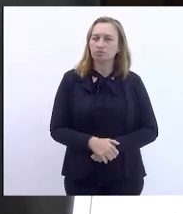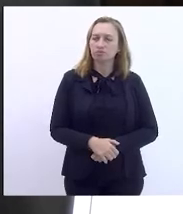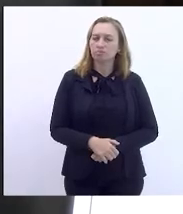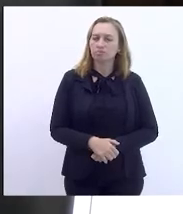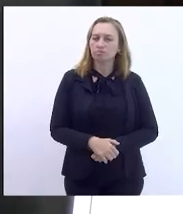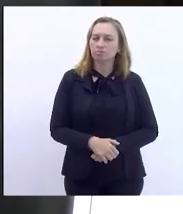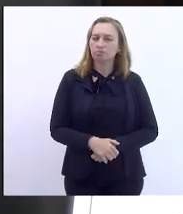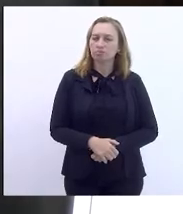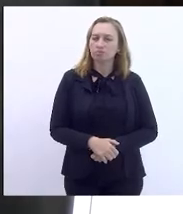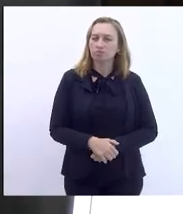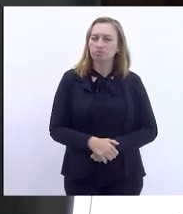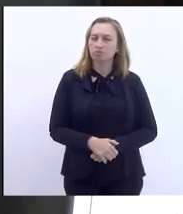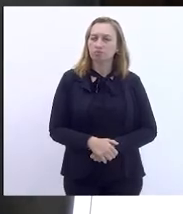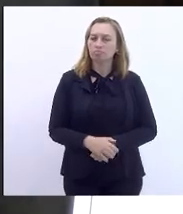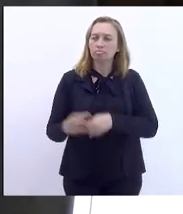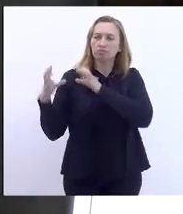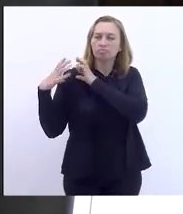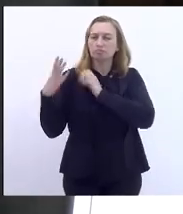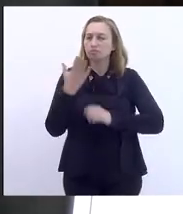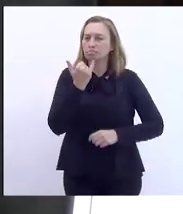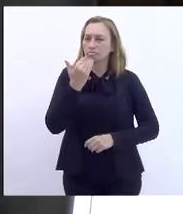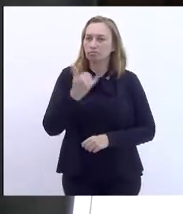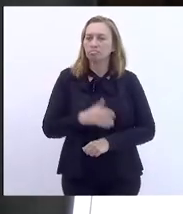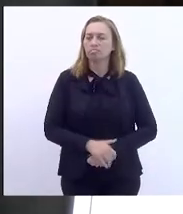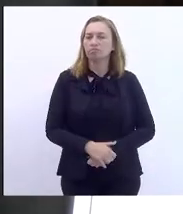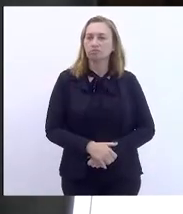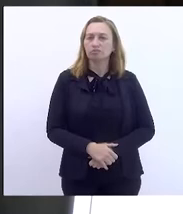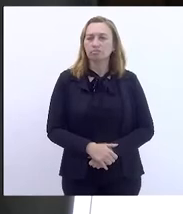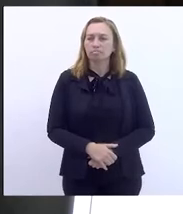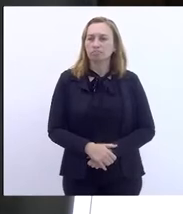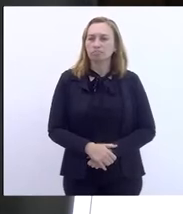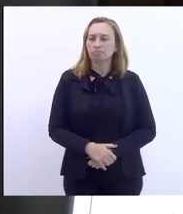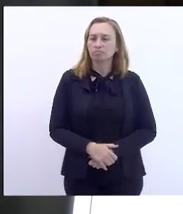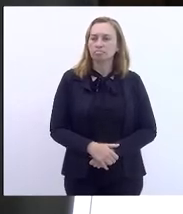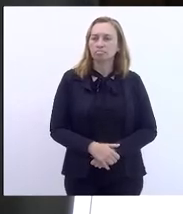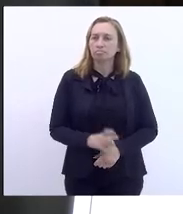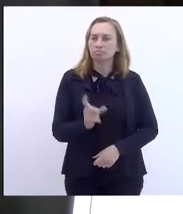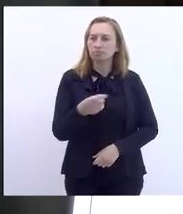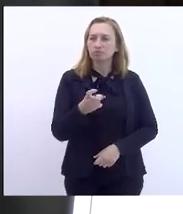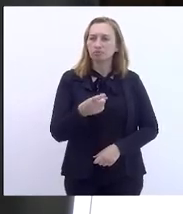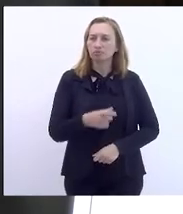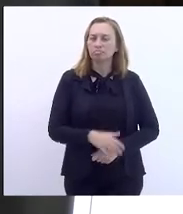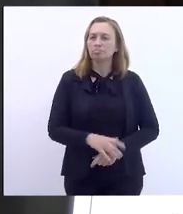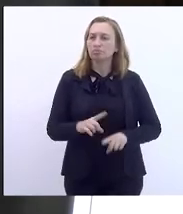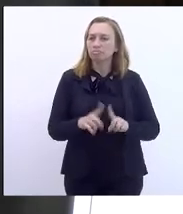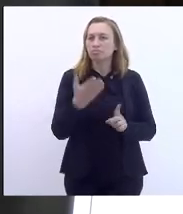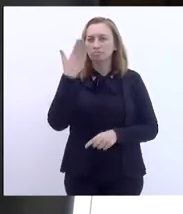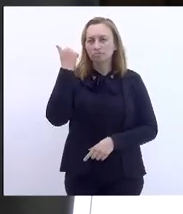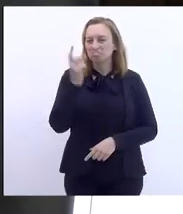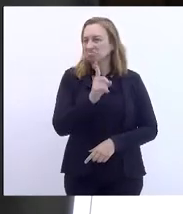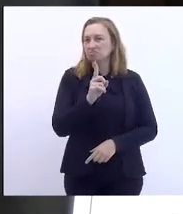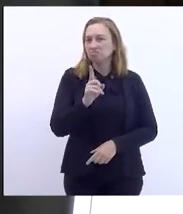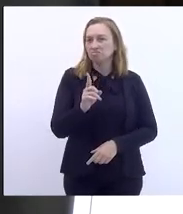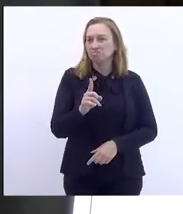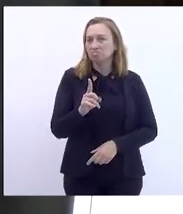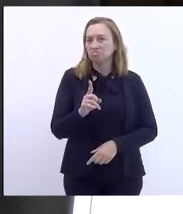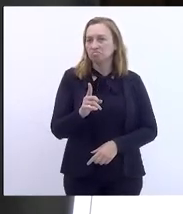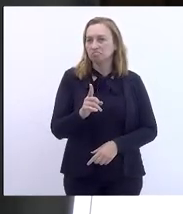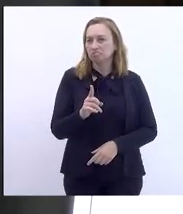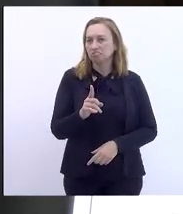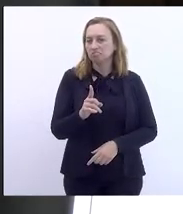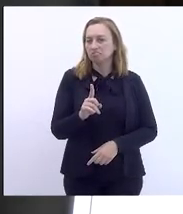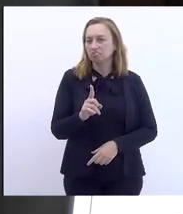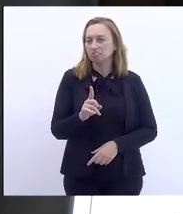receberam essas cestas básicas E essas esses cartões mas a gente sabe que não é suficiente